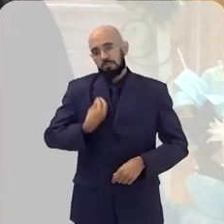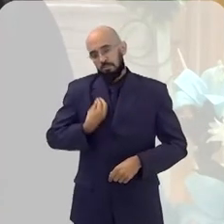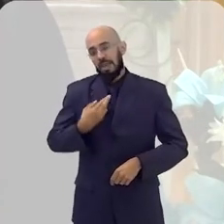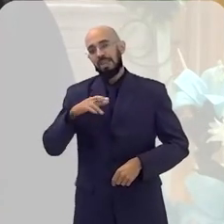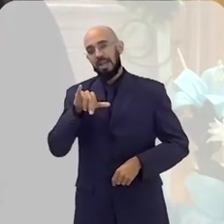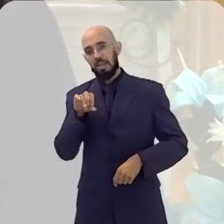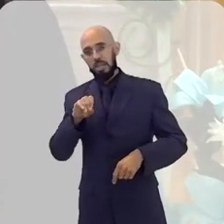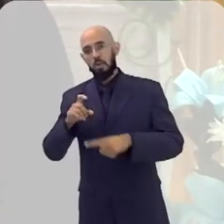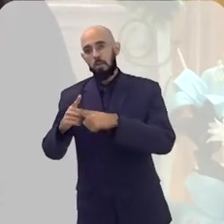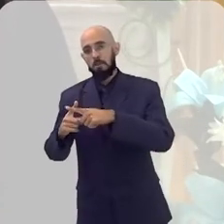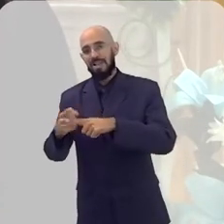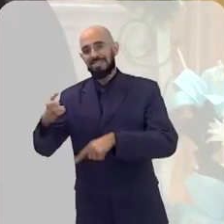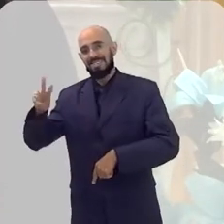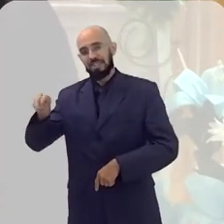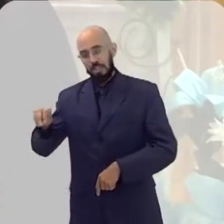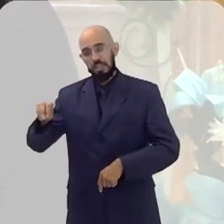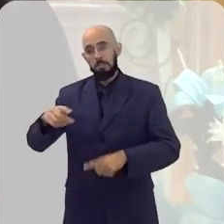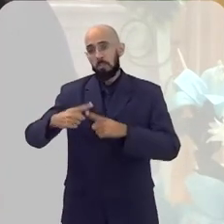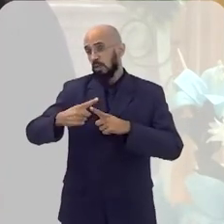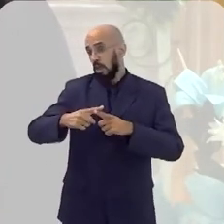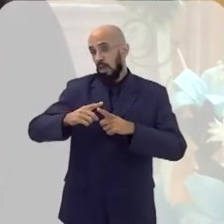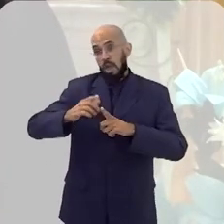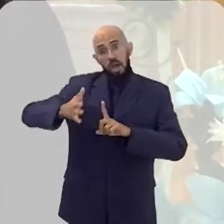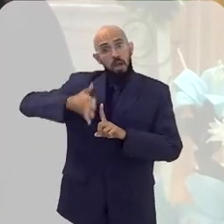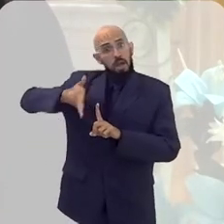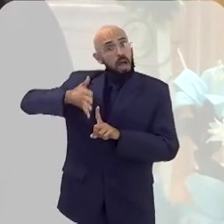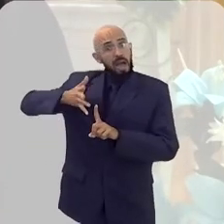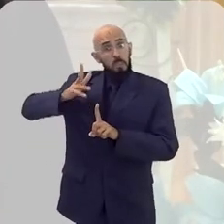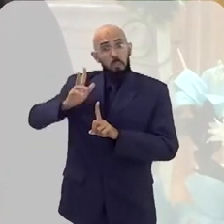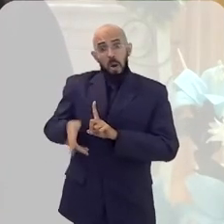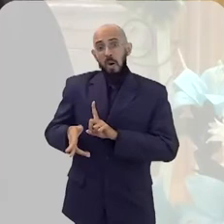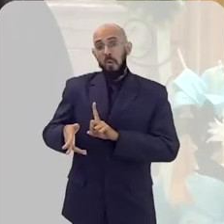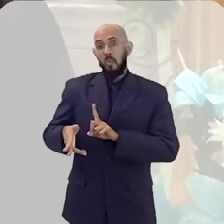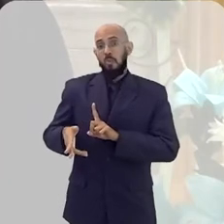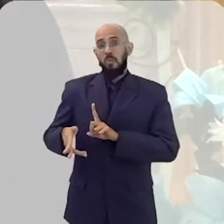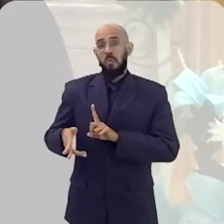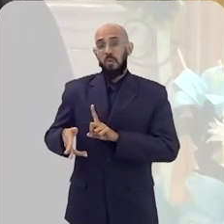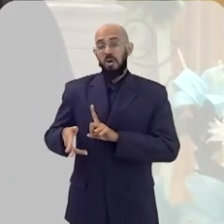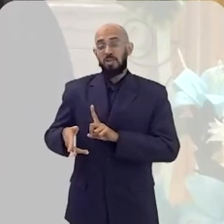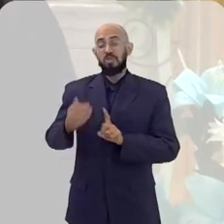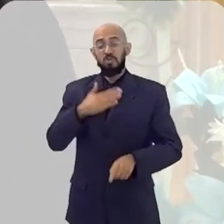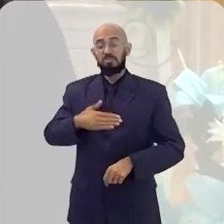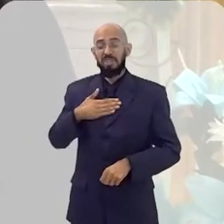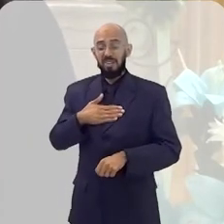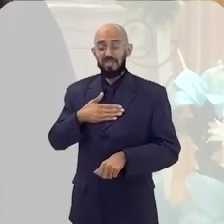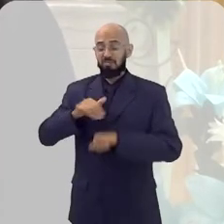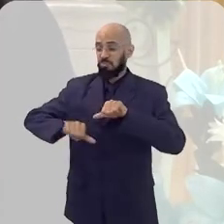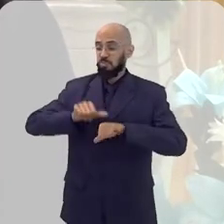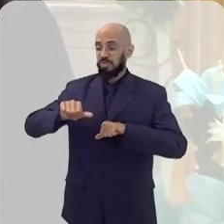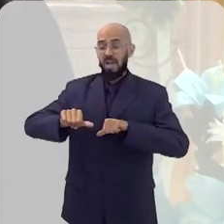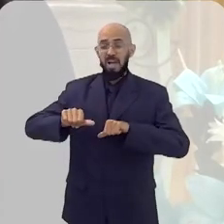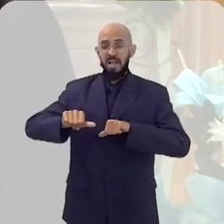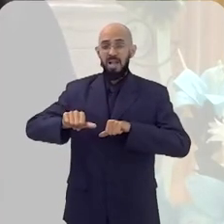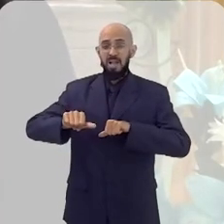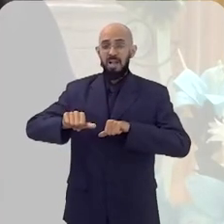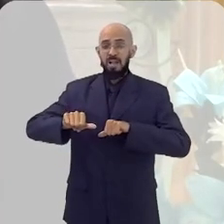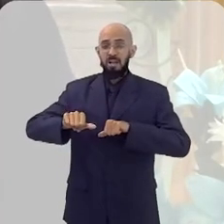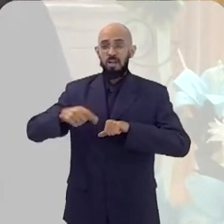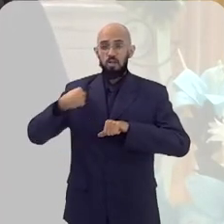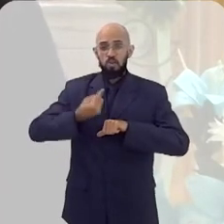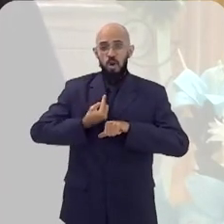30. Né? E falar, o discurso é o mesmo, a gente não consegue mudar o discurso. A gente gostaria de mudar o discurso. Né? A